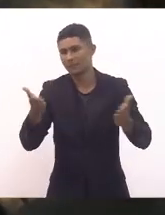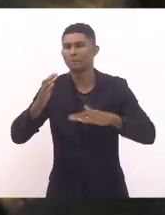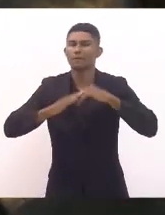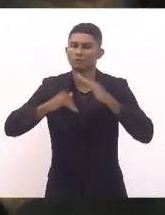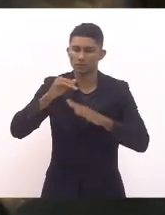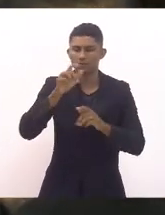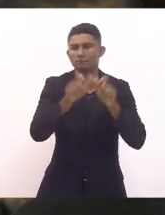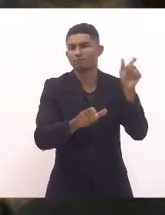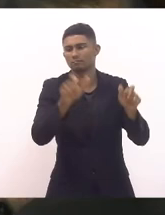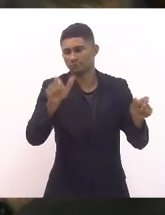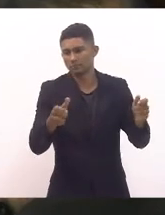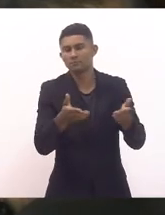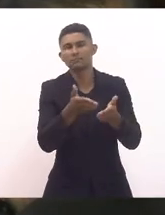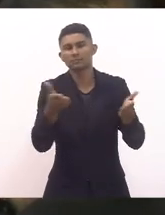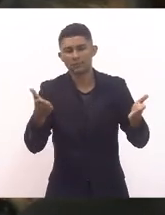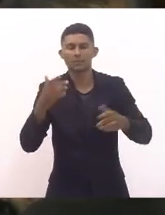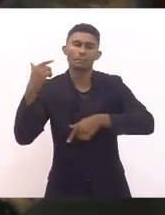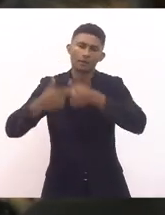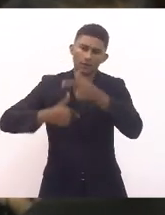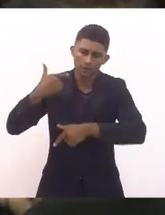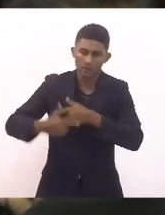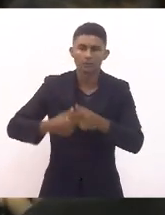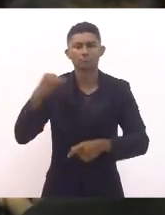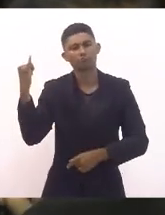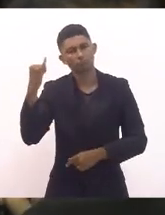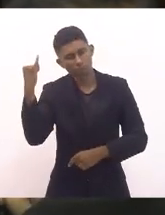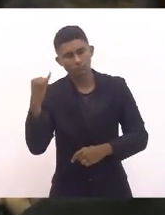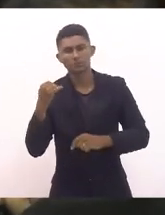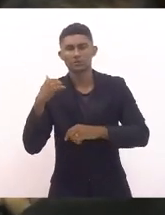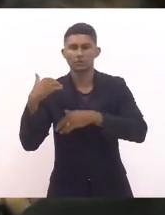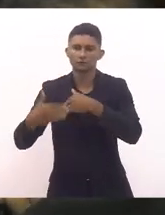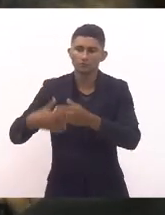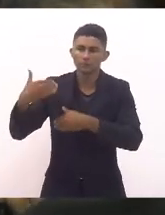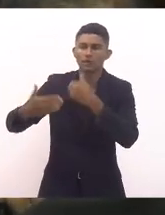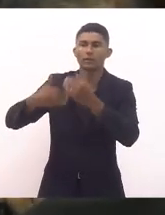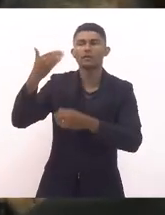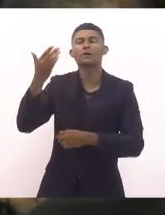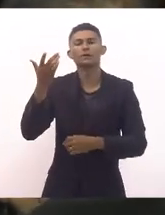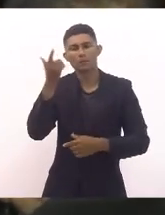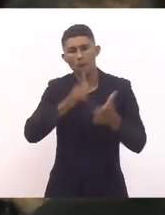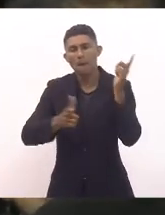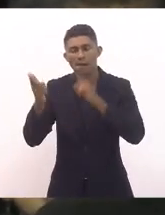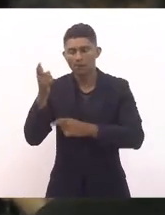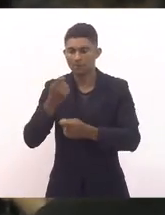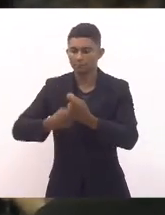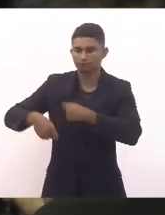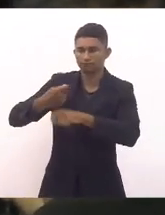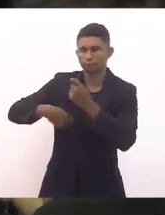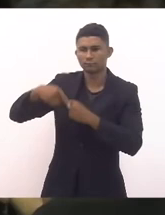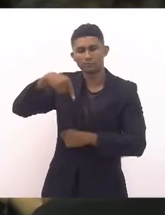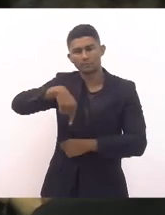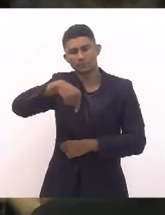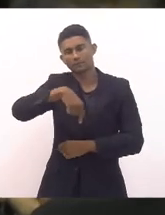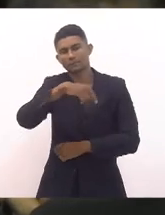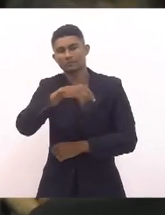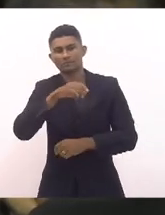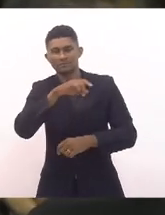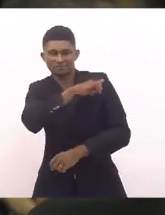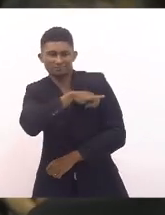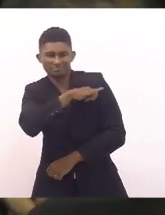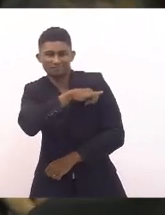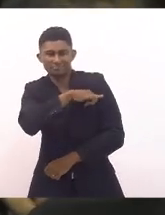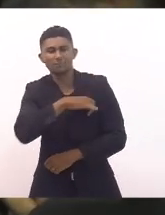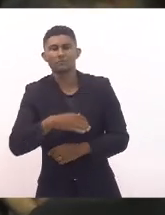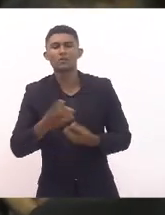que contribuem, através do seu trabalho, com o desenvolvimento econômico do nosso estado,